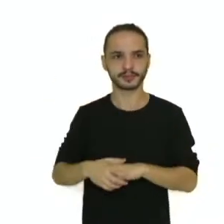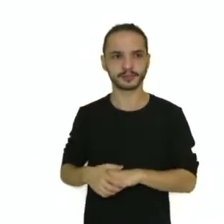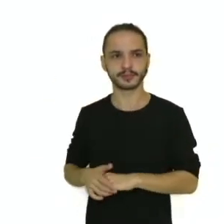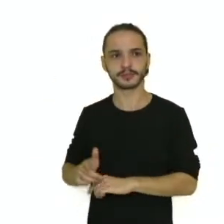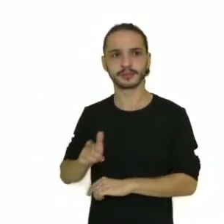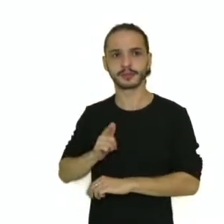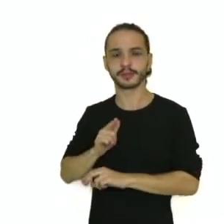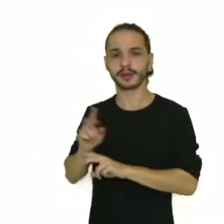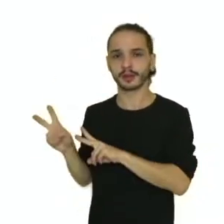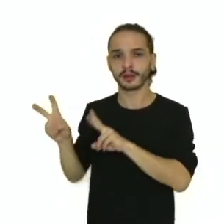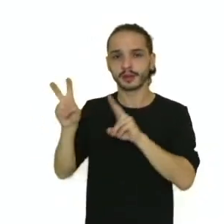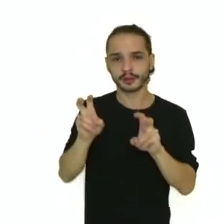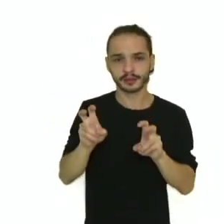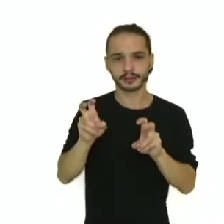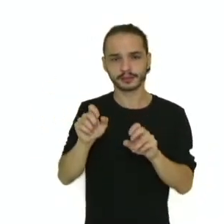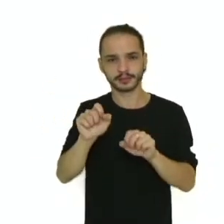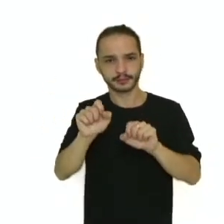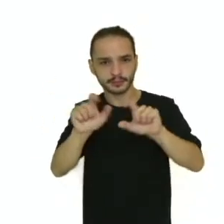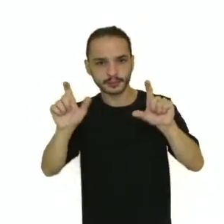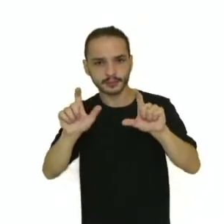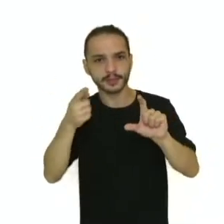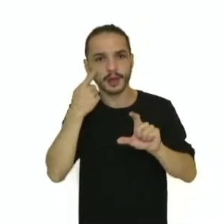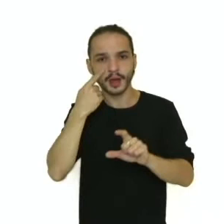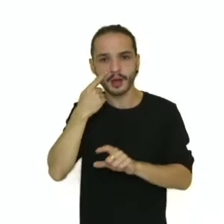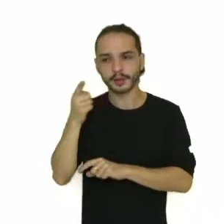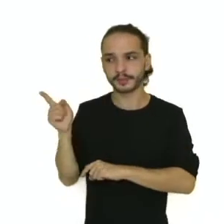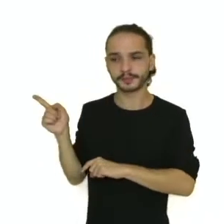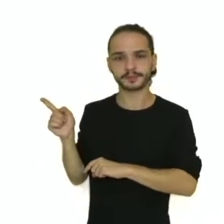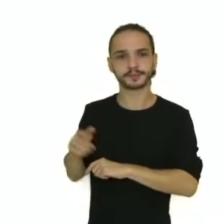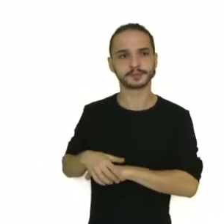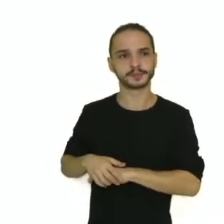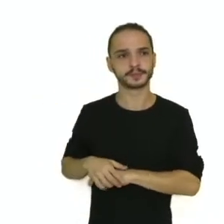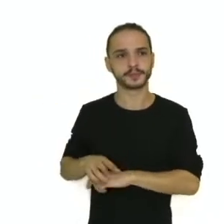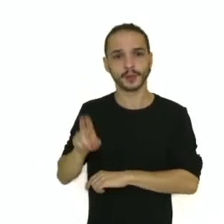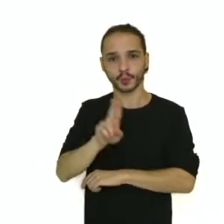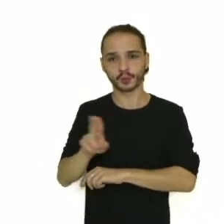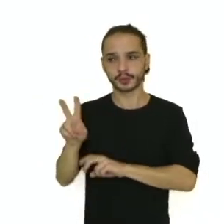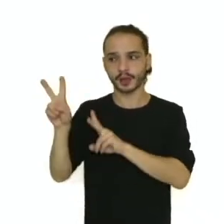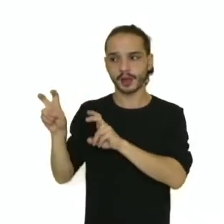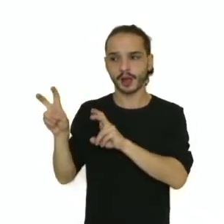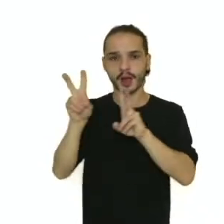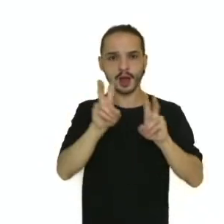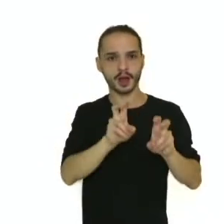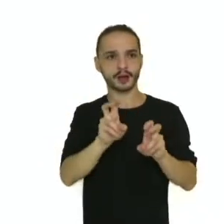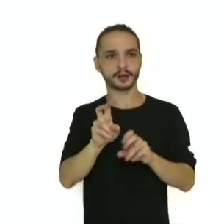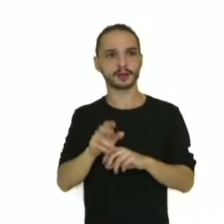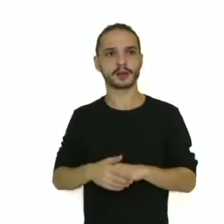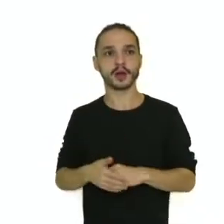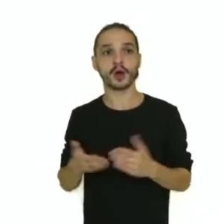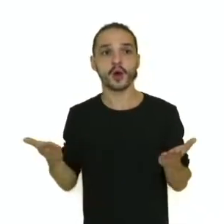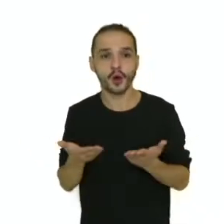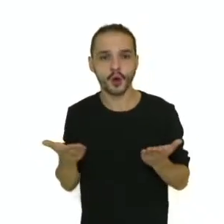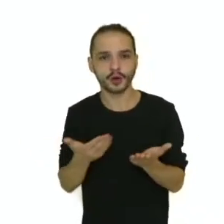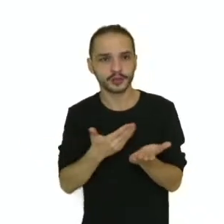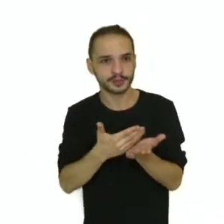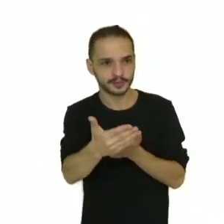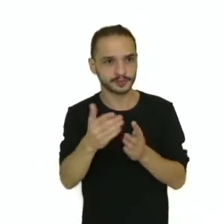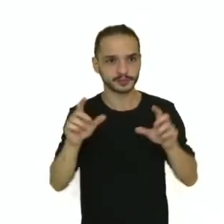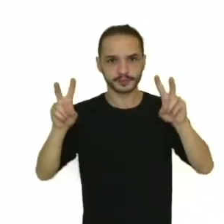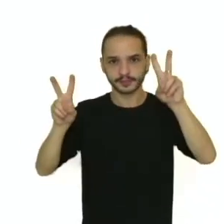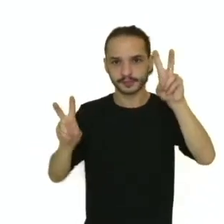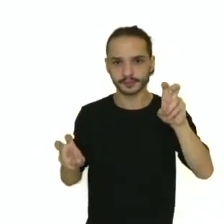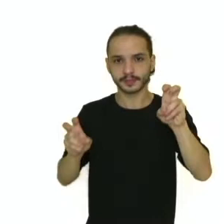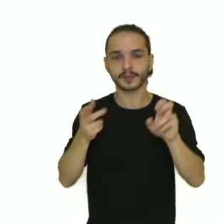feita aqui no nosso parágrafo, né? Então, a partir do uso das aspas ali, da palavra hoje, a gente tem a fala